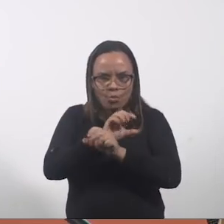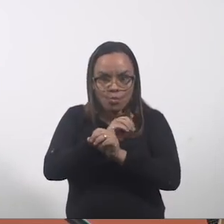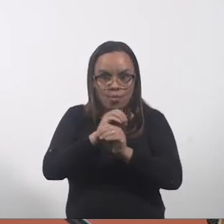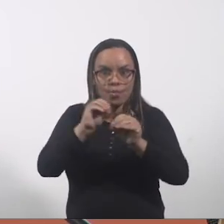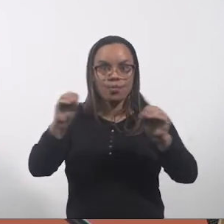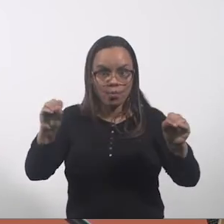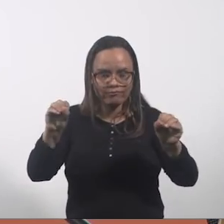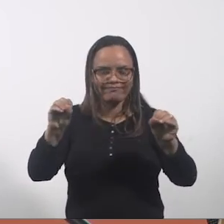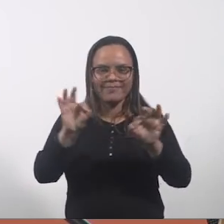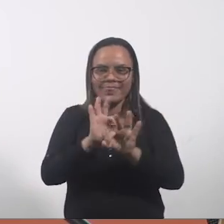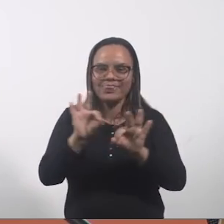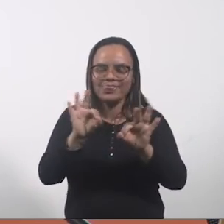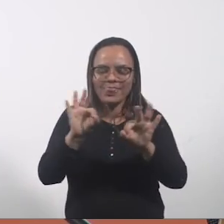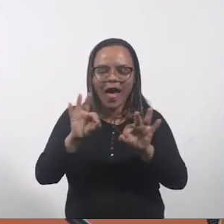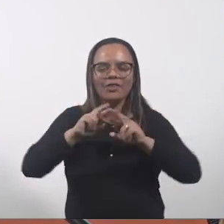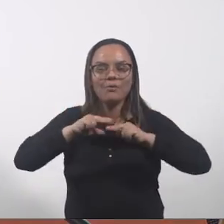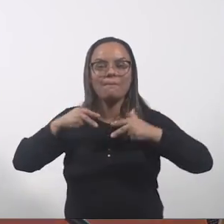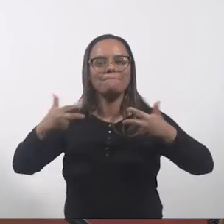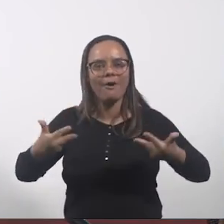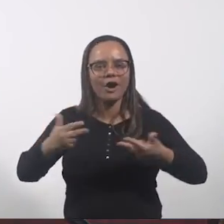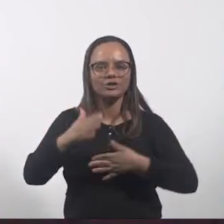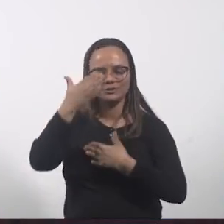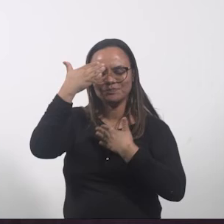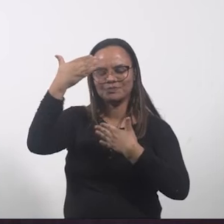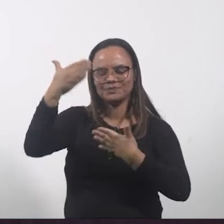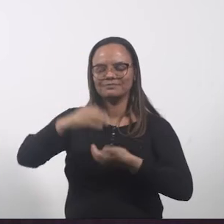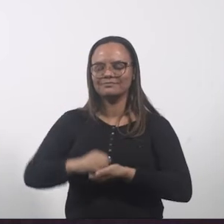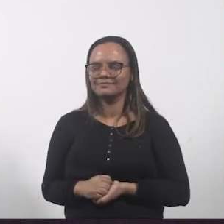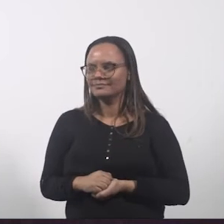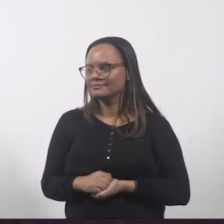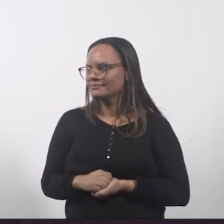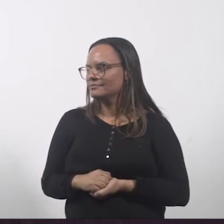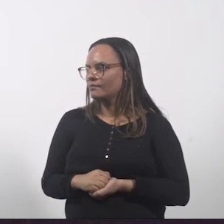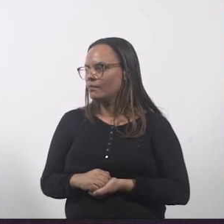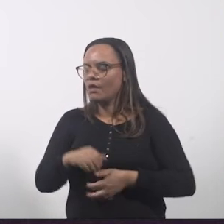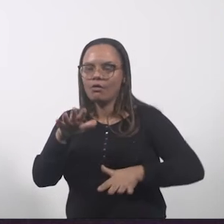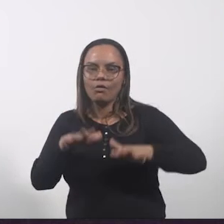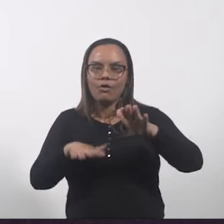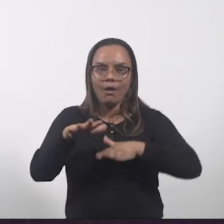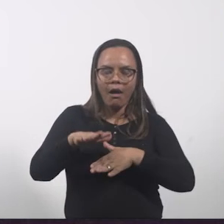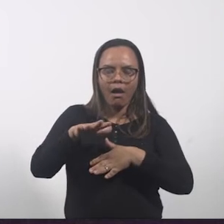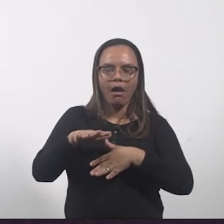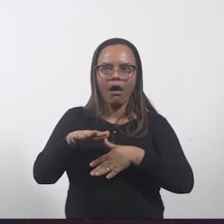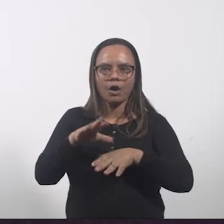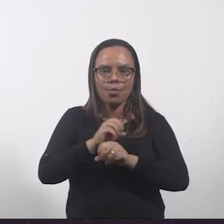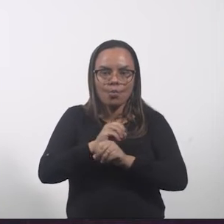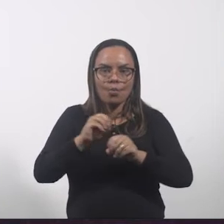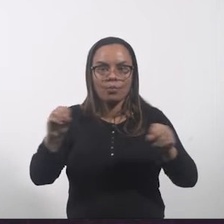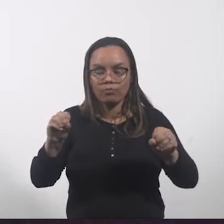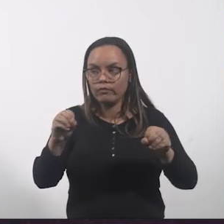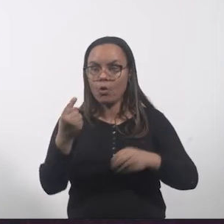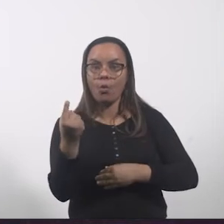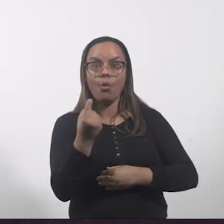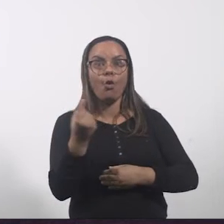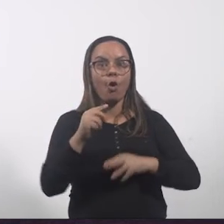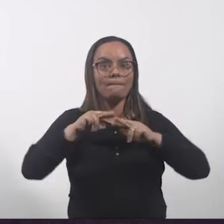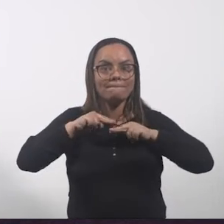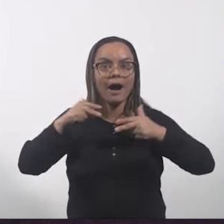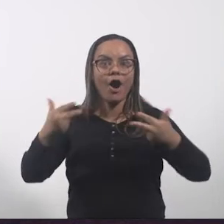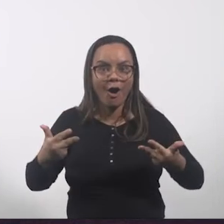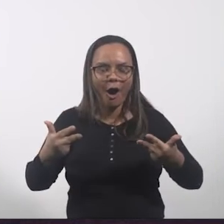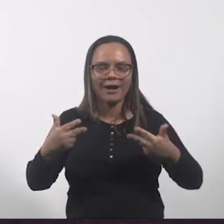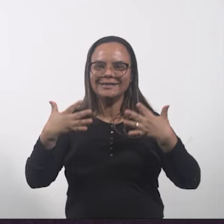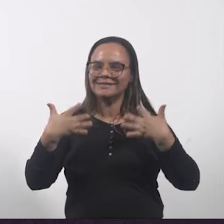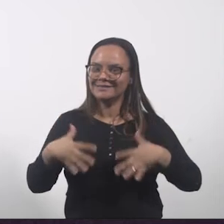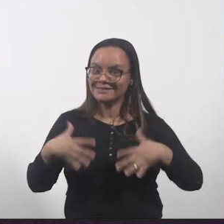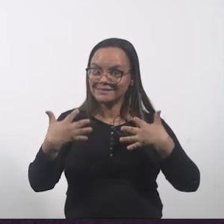óbitos. Obrigada. Doutora Sandra, nós ficamos alguns dias com um óbito, né? Um óbito, tivemos alguns